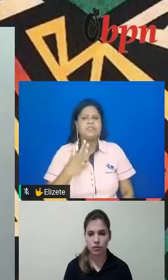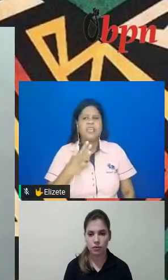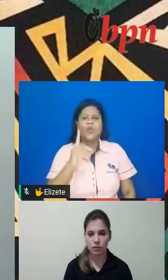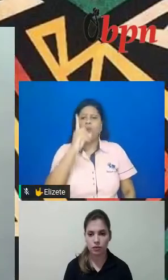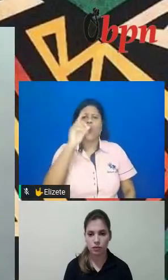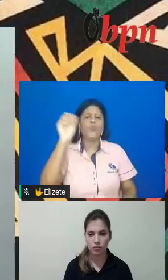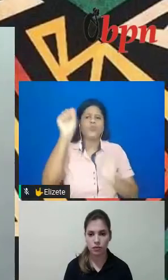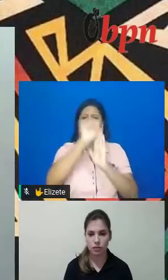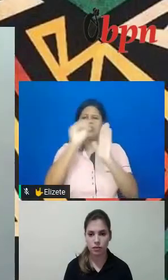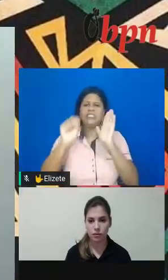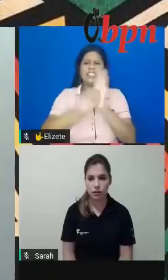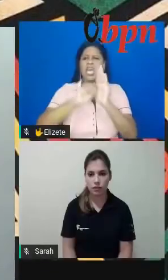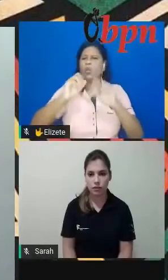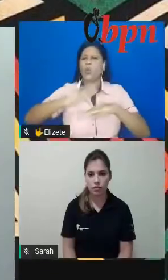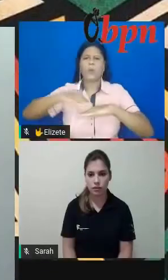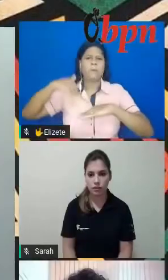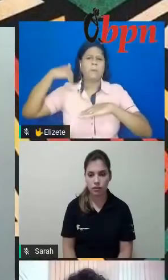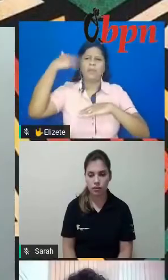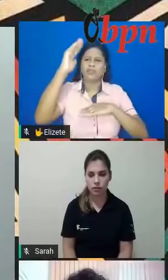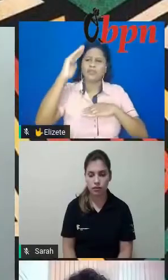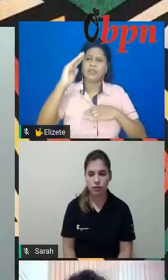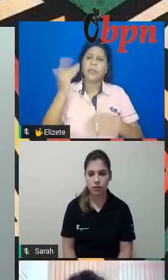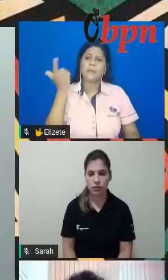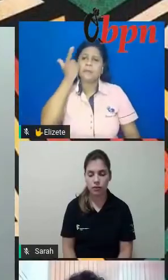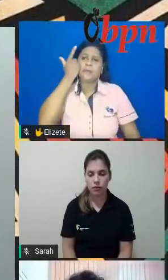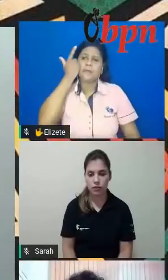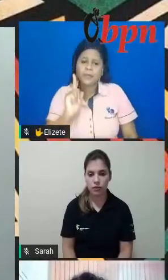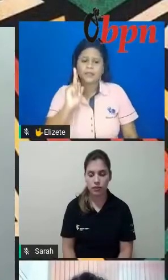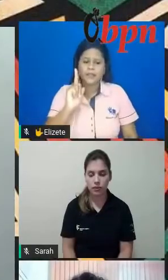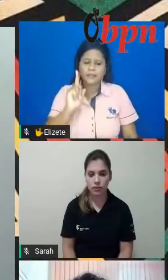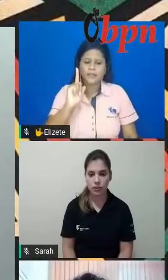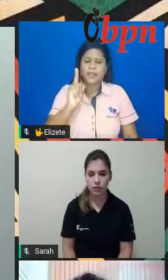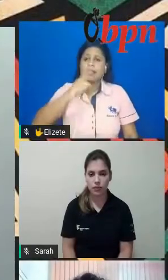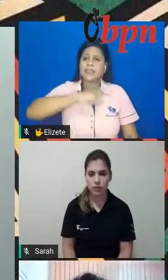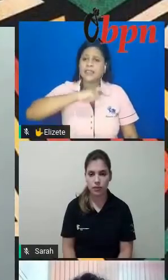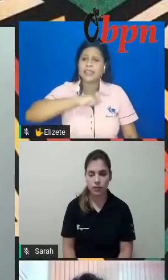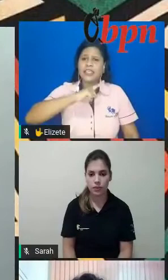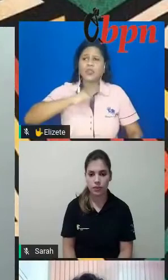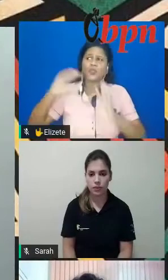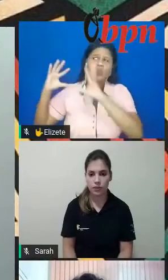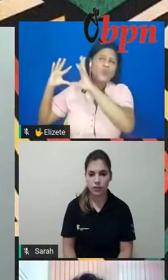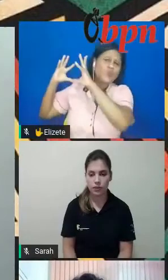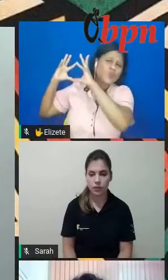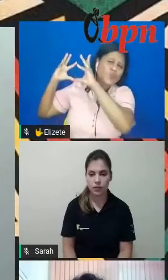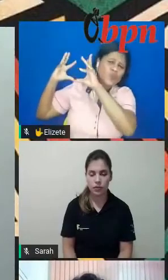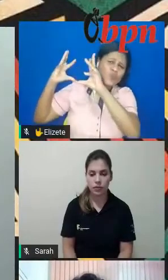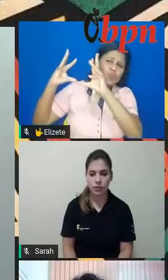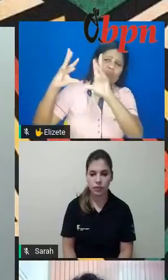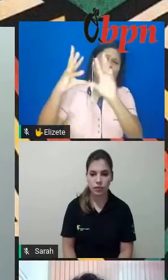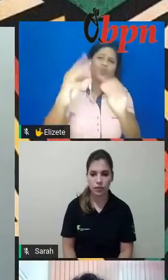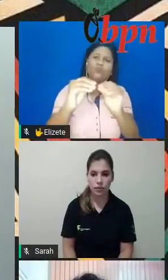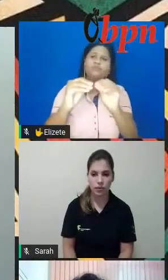muito mais de um século, para poder viver tudo aquilo